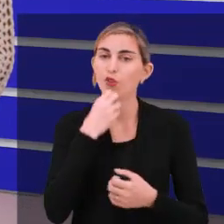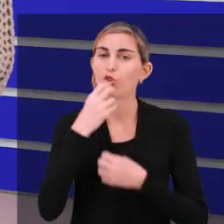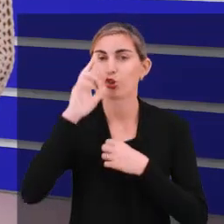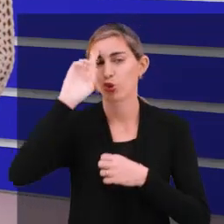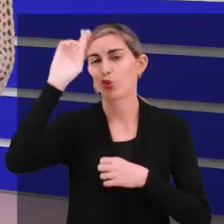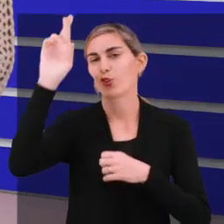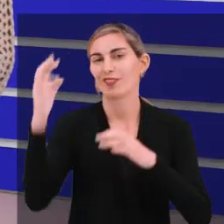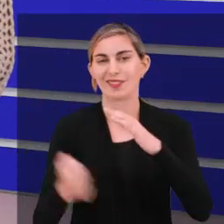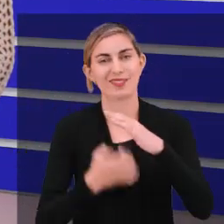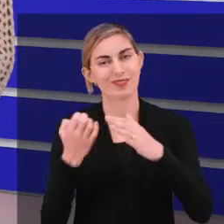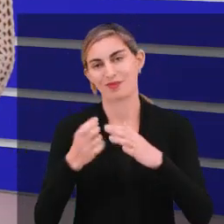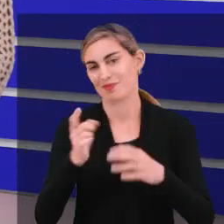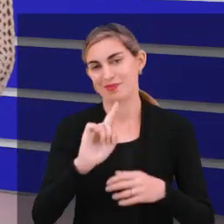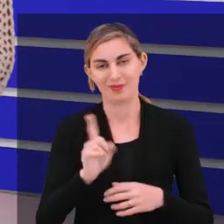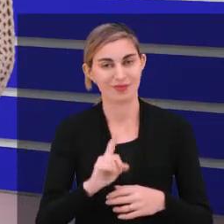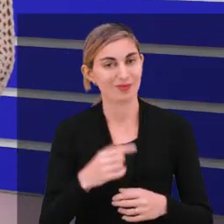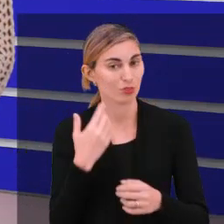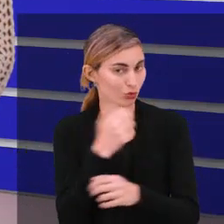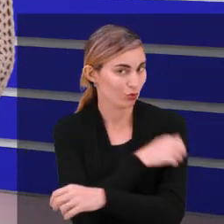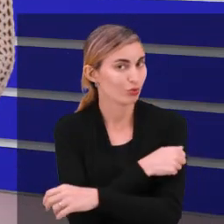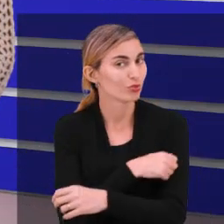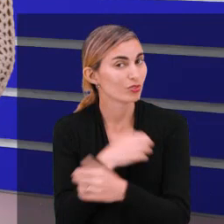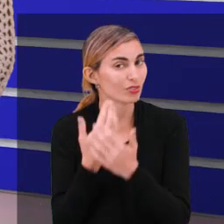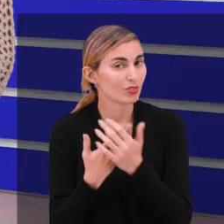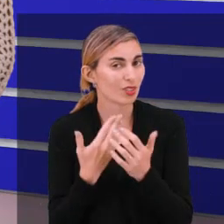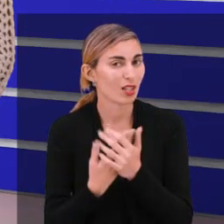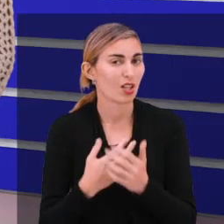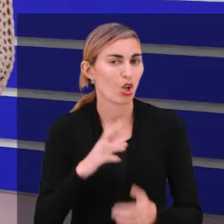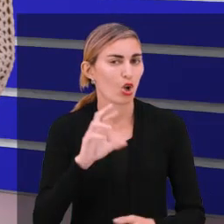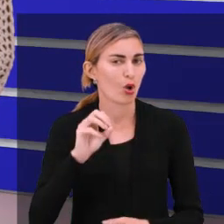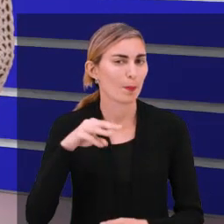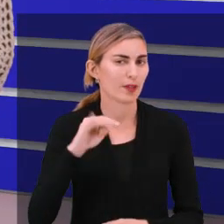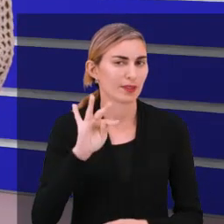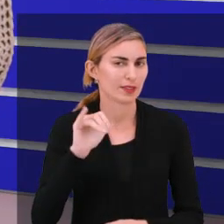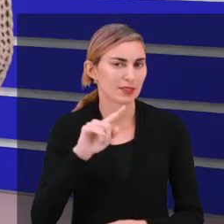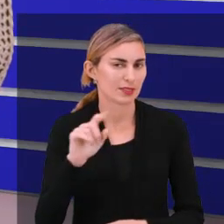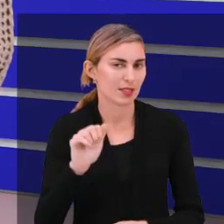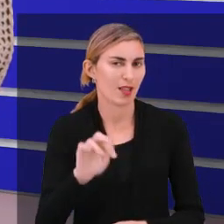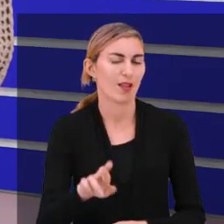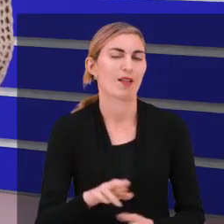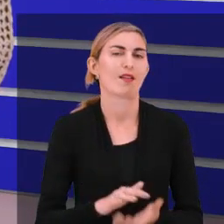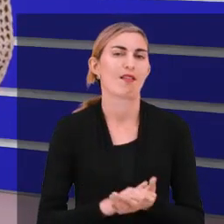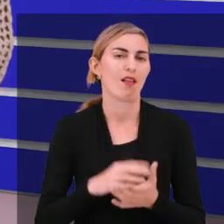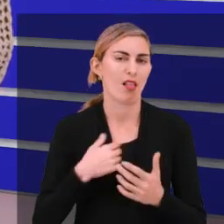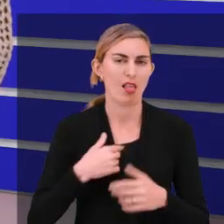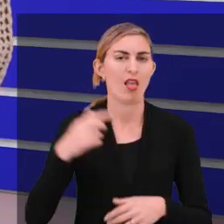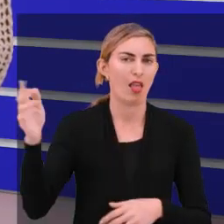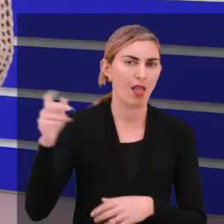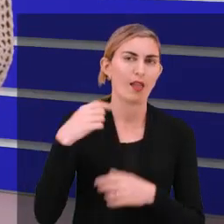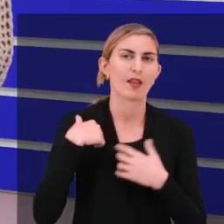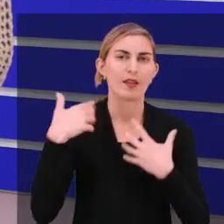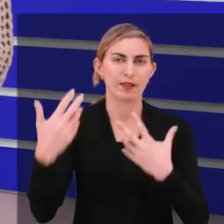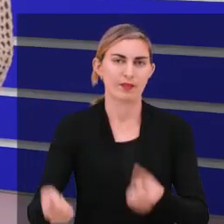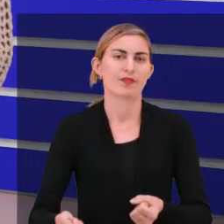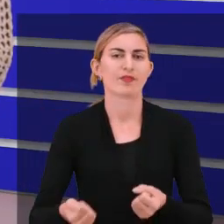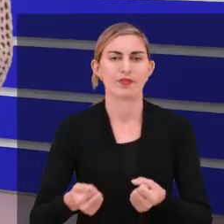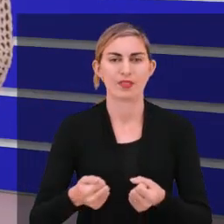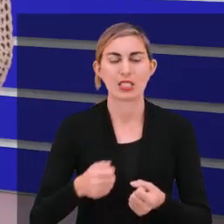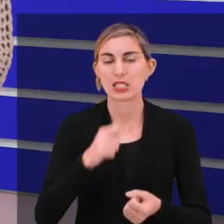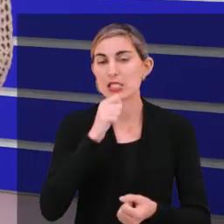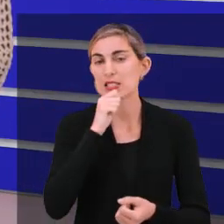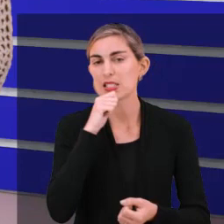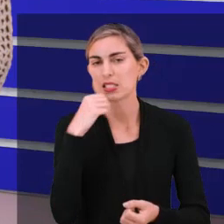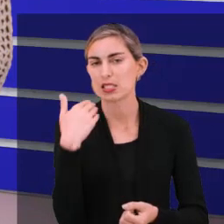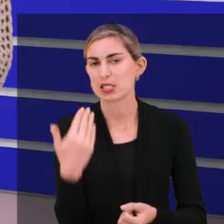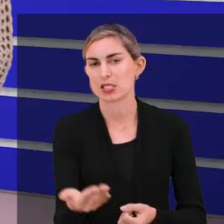alunos? Estudantes, prestem atenção, não adianta romantizar, levantar bandeiras